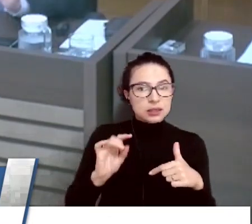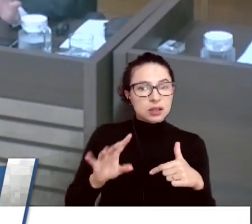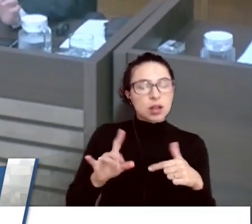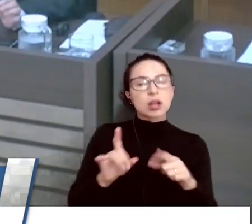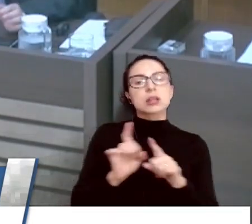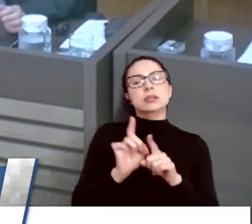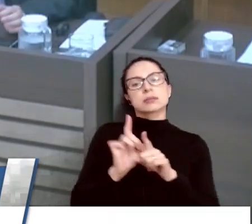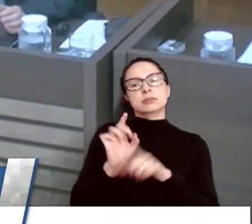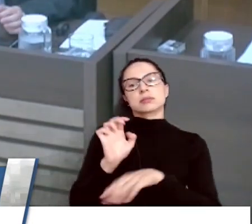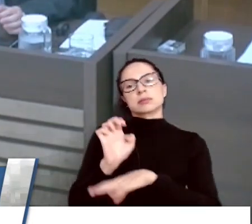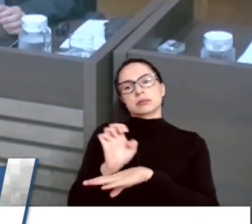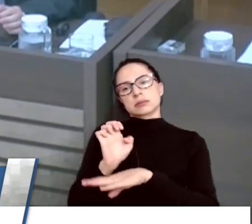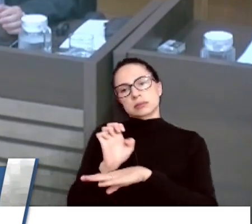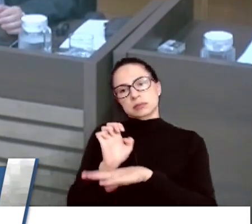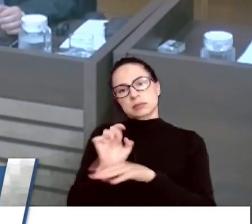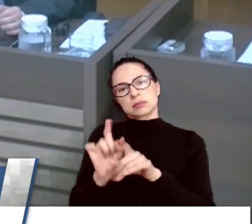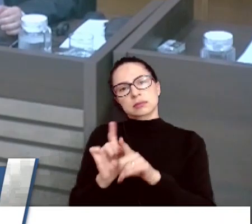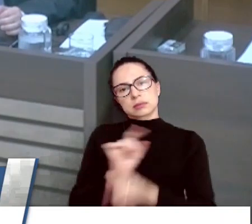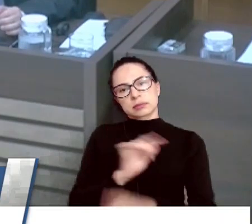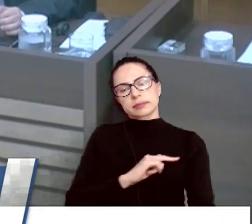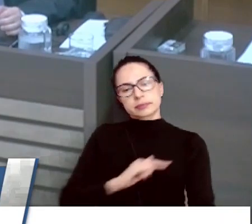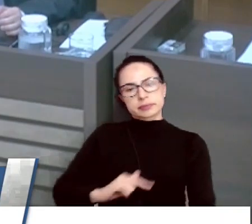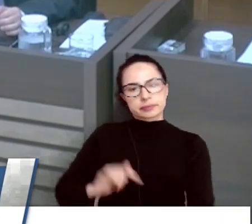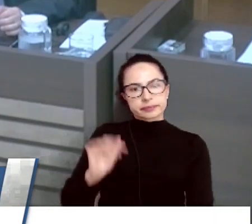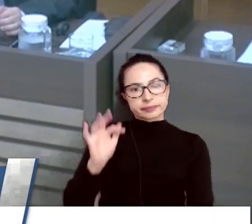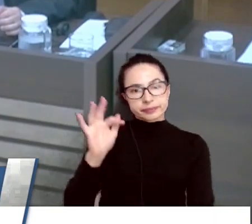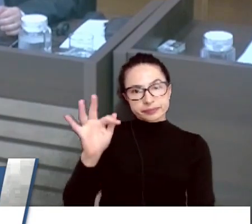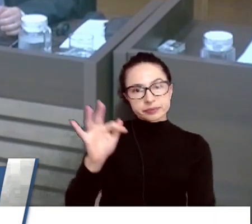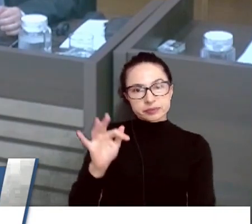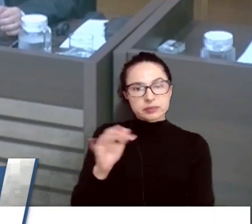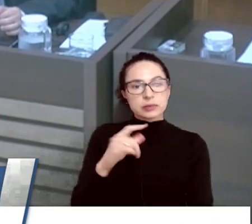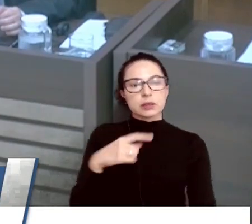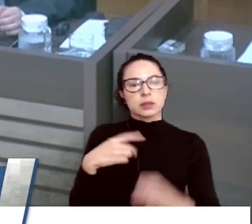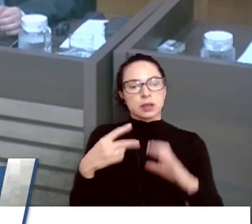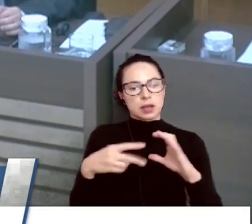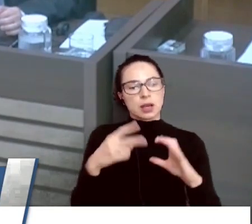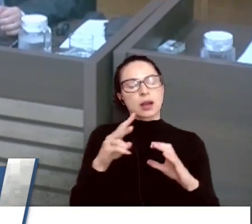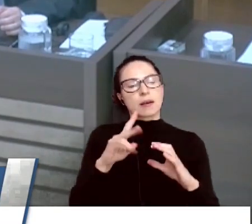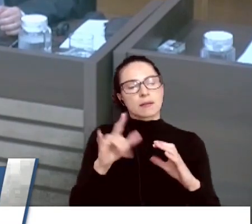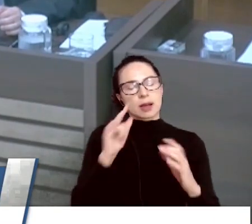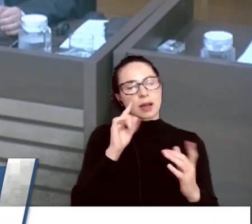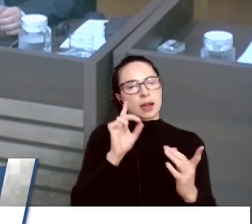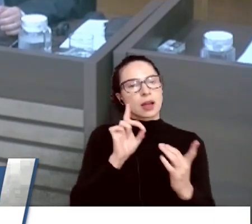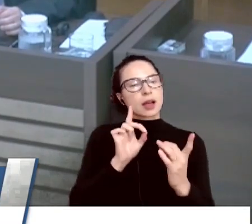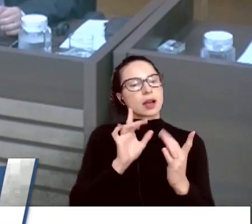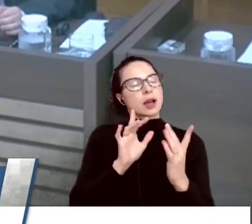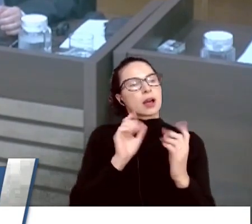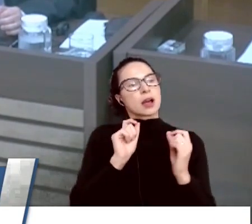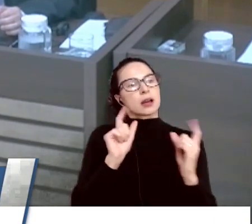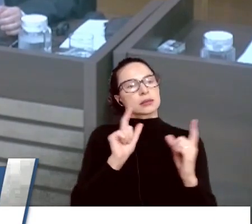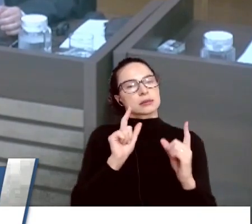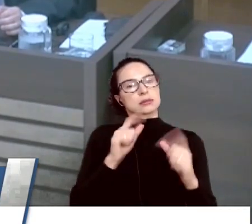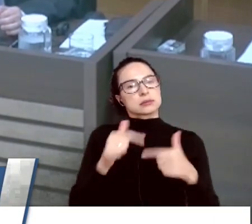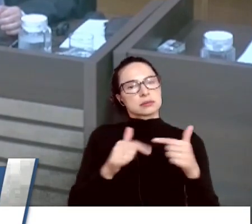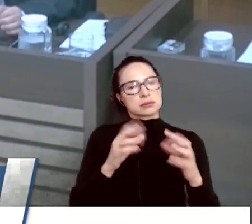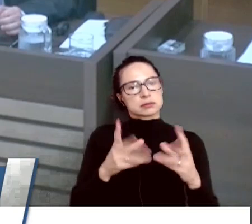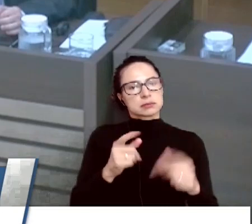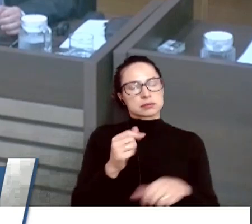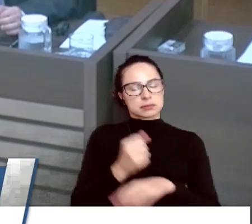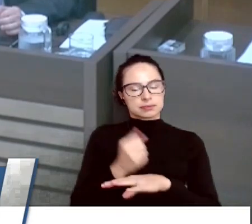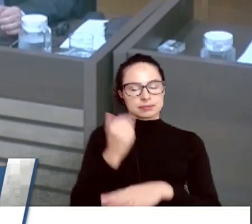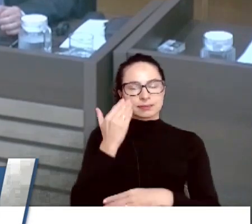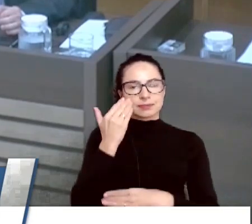no Estado, e até no governo federal, se for preciso, a Câmara Municipal estará atenta e trabalhando por todos de Franca. Obrigado.